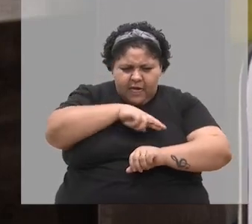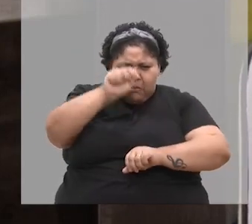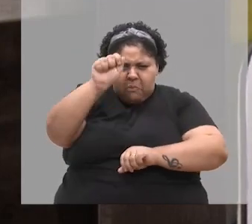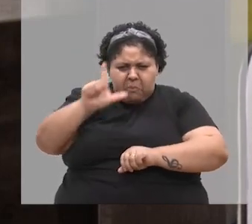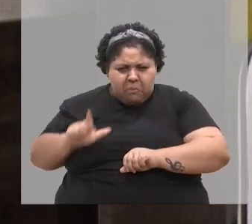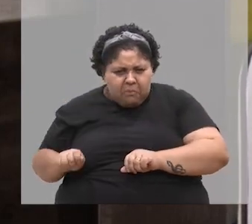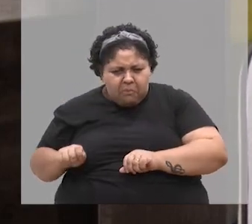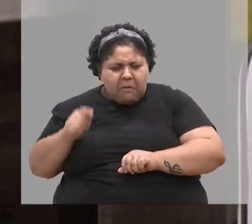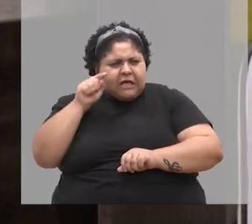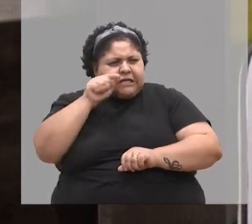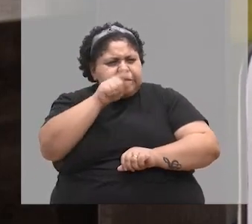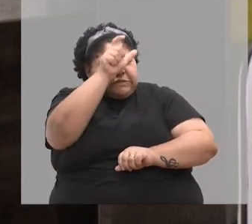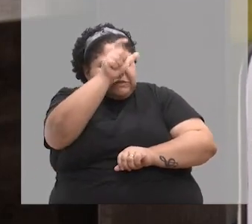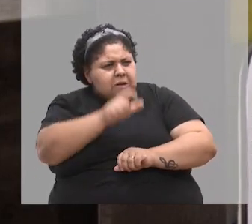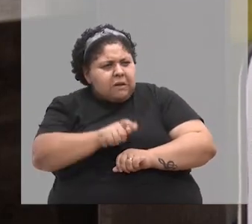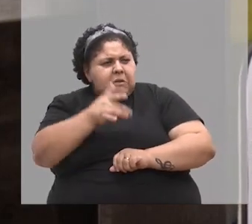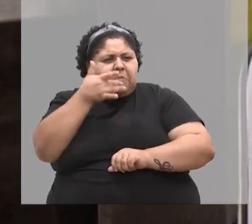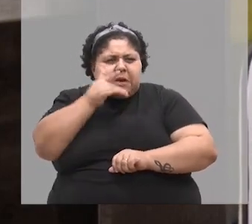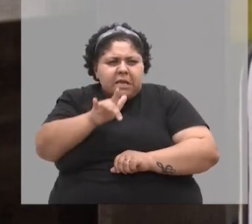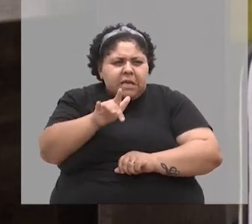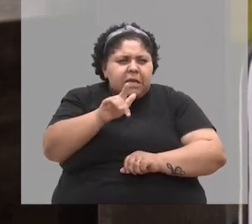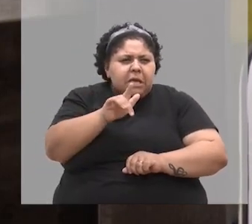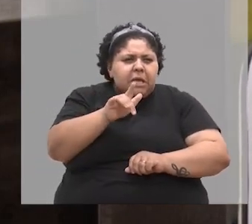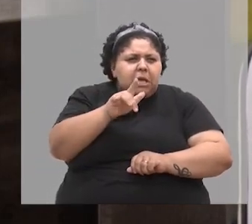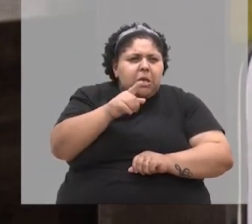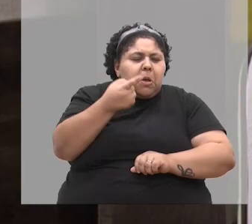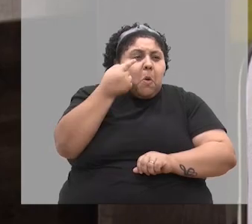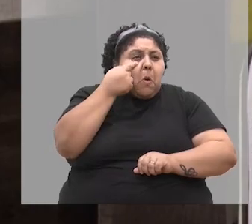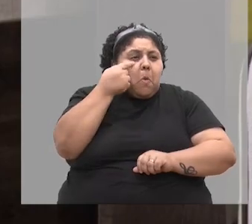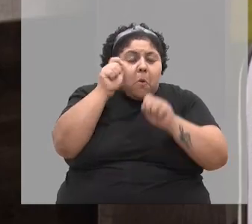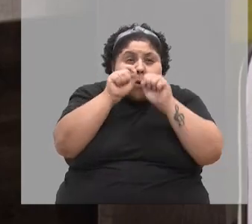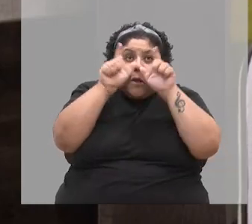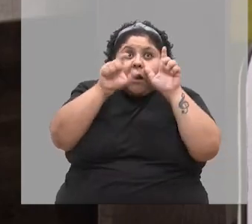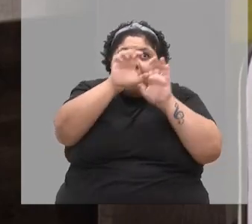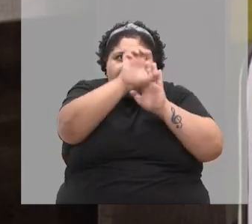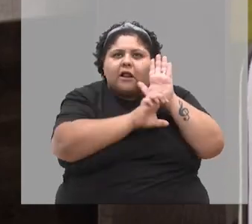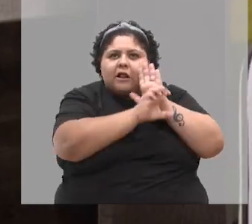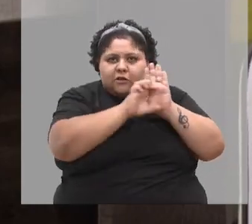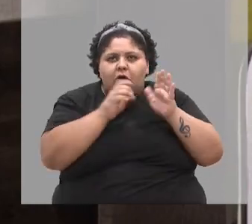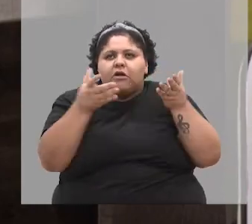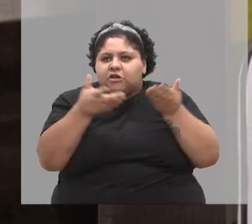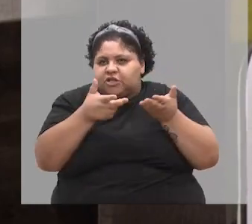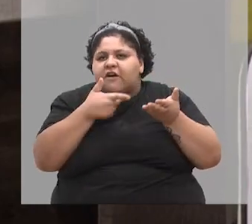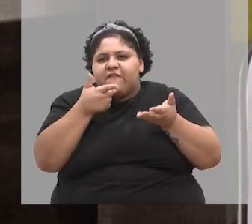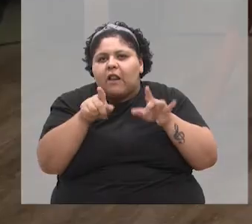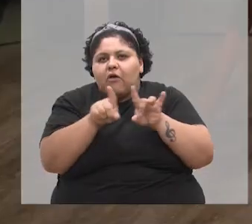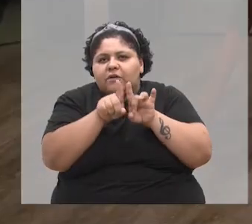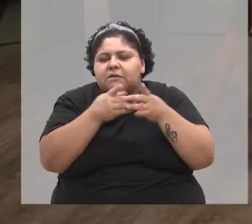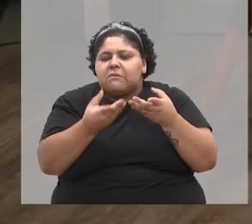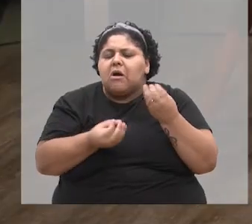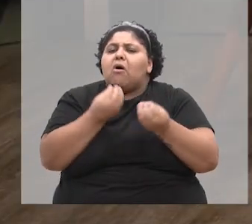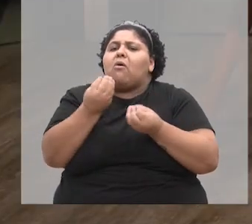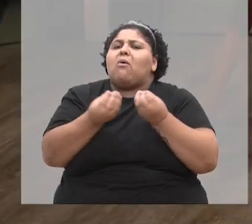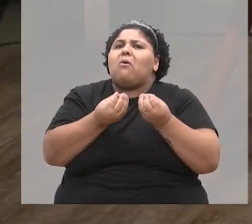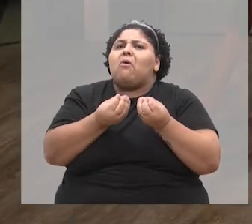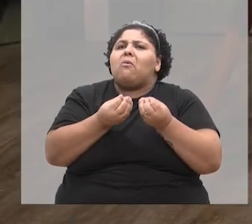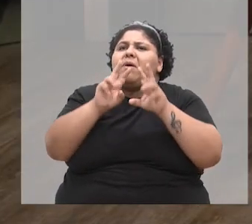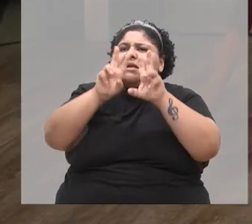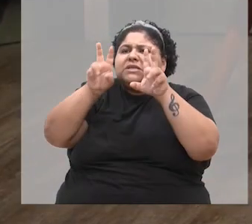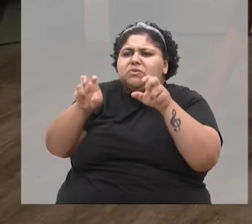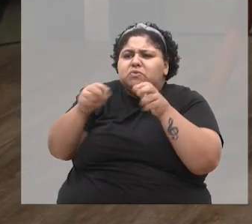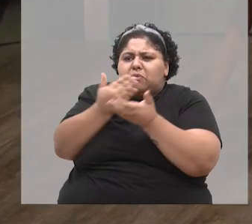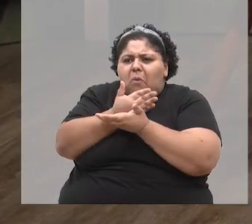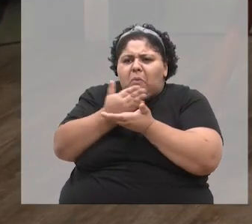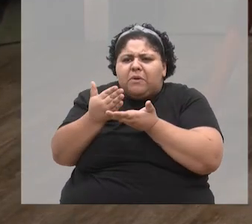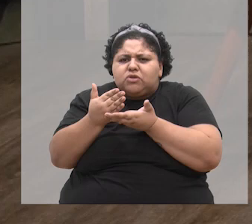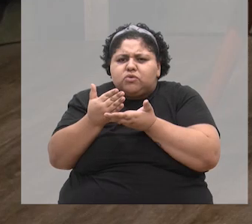quando fala de religiões de matrizes africana, né? A senhora é branquinha, do olho claro, né? A senhora é católica, já se declarou, enfim.